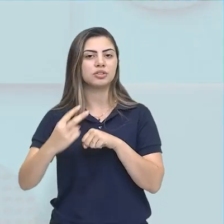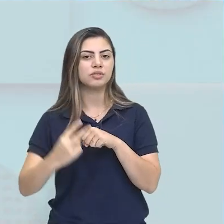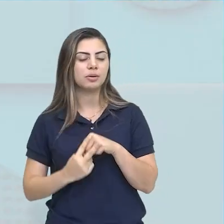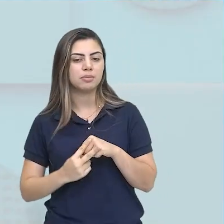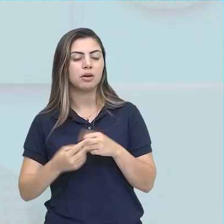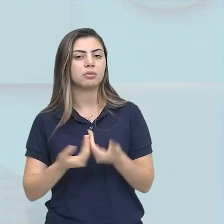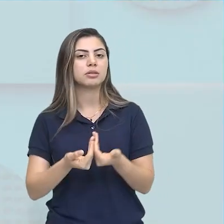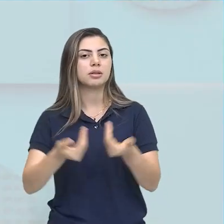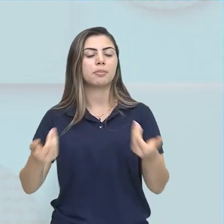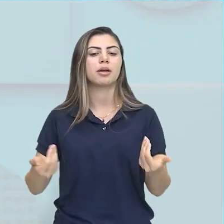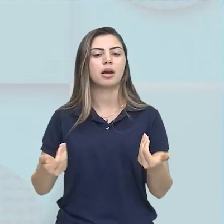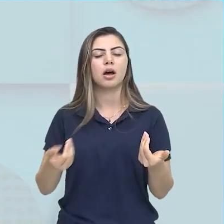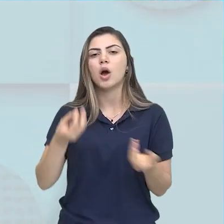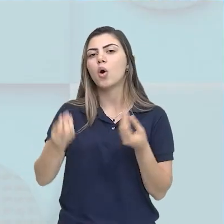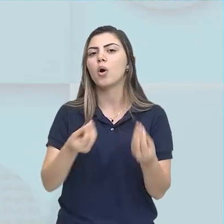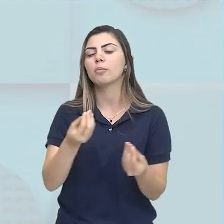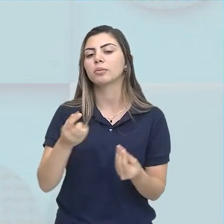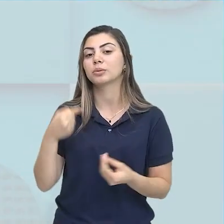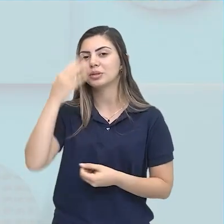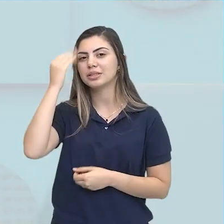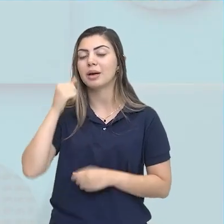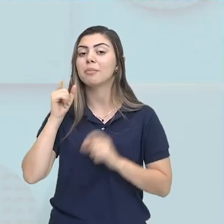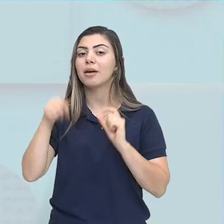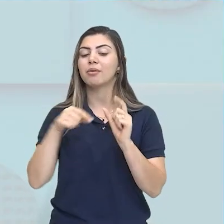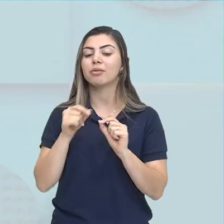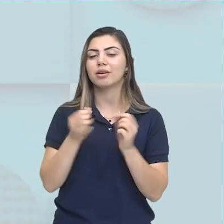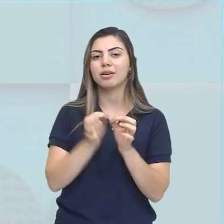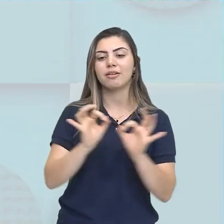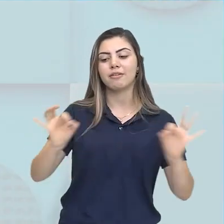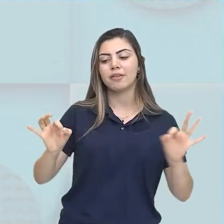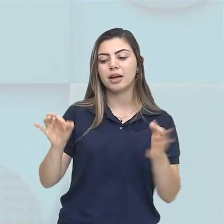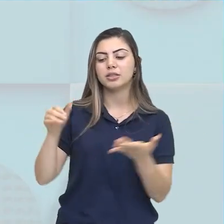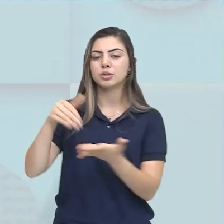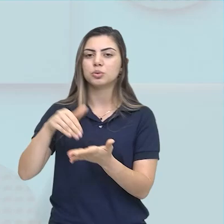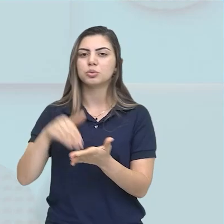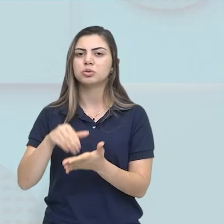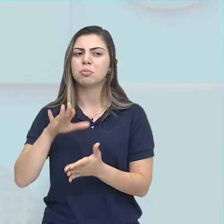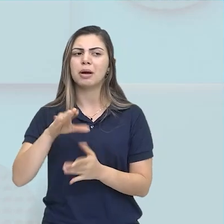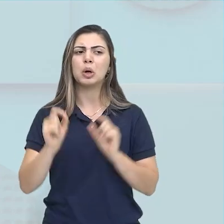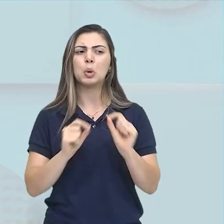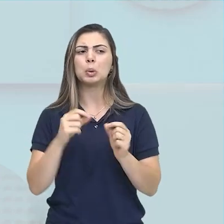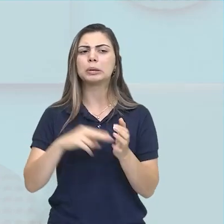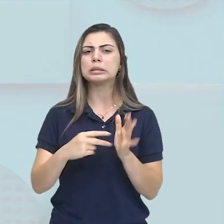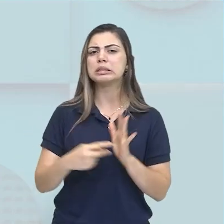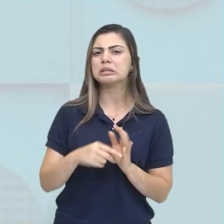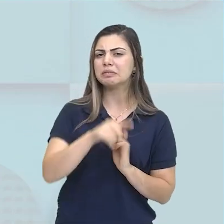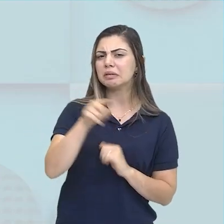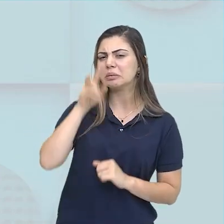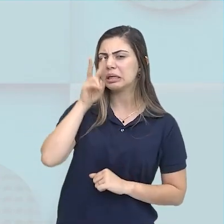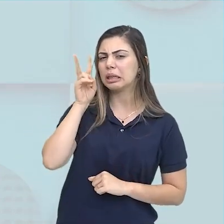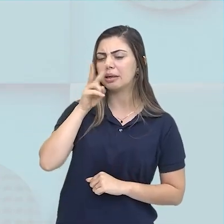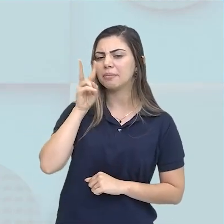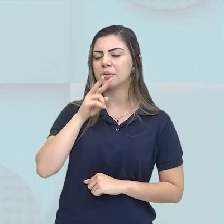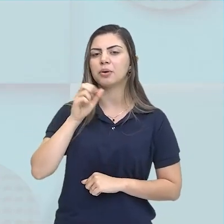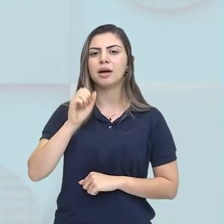é a posição do adjunto adverbial? É lá no final da frase. Mas o que é mesmo adjunto adverbial? Você ainda lembra? É O